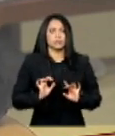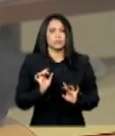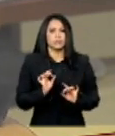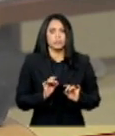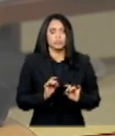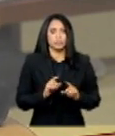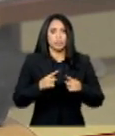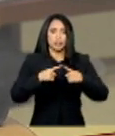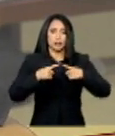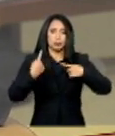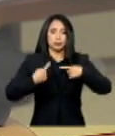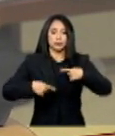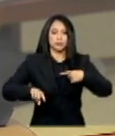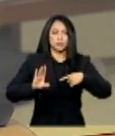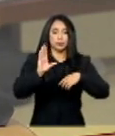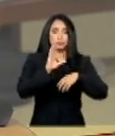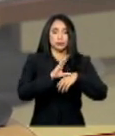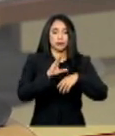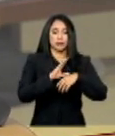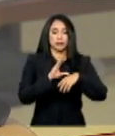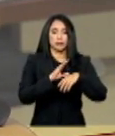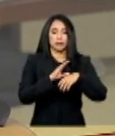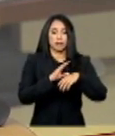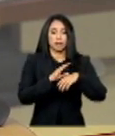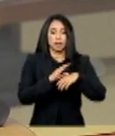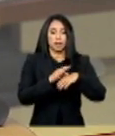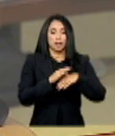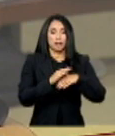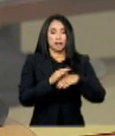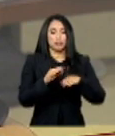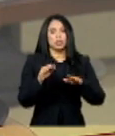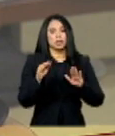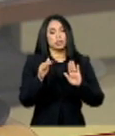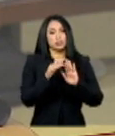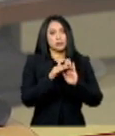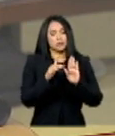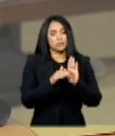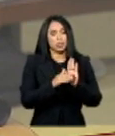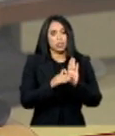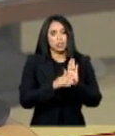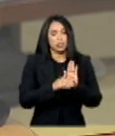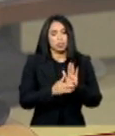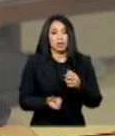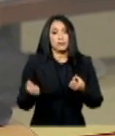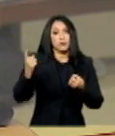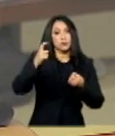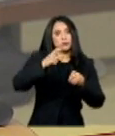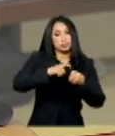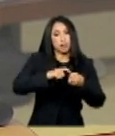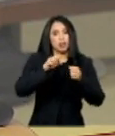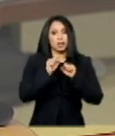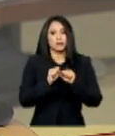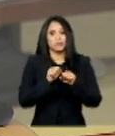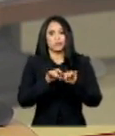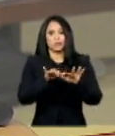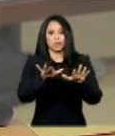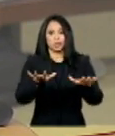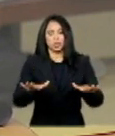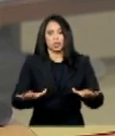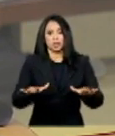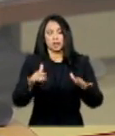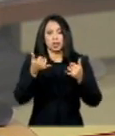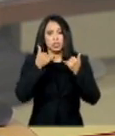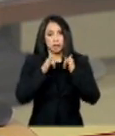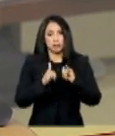funcionalidade é que os prazos e valores referentes a religação do fornecimento de energia não apenas